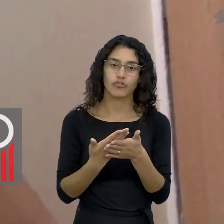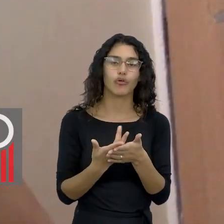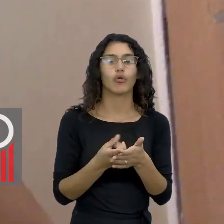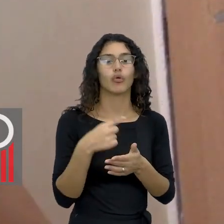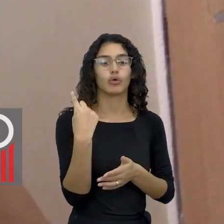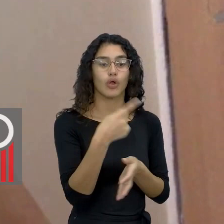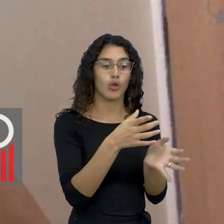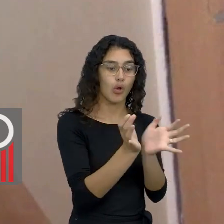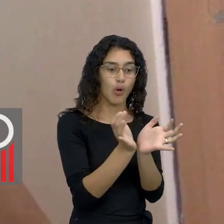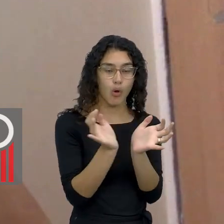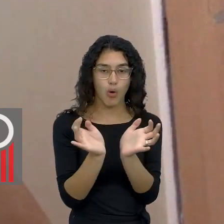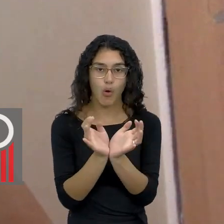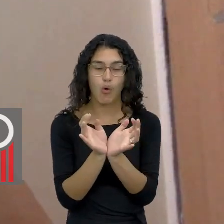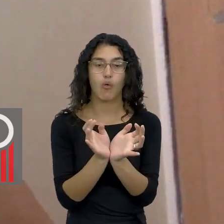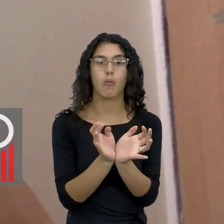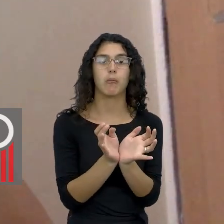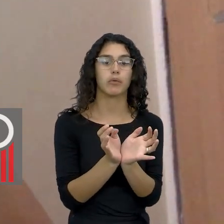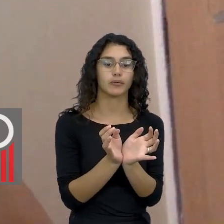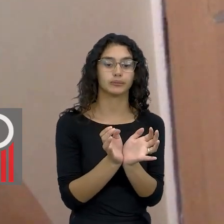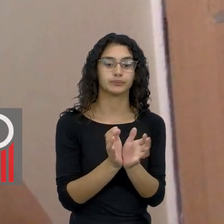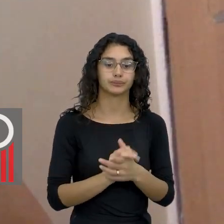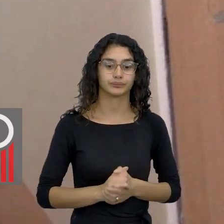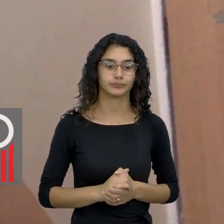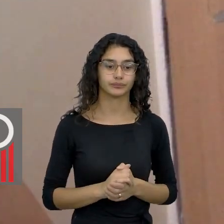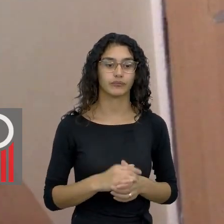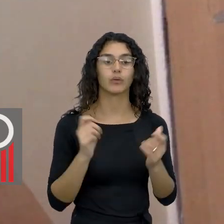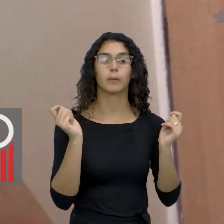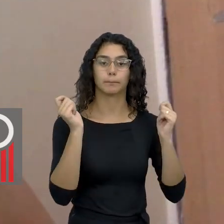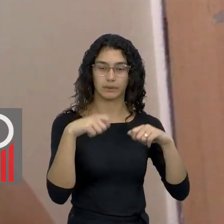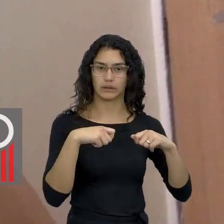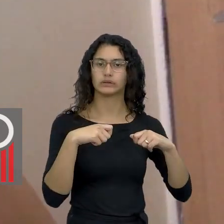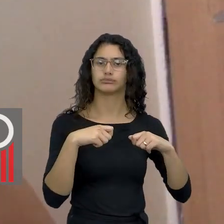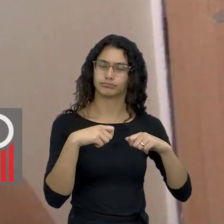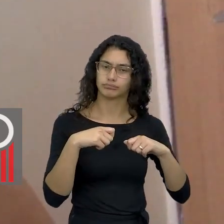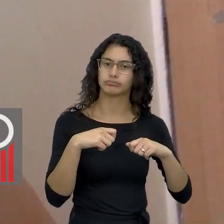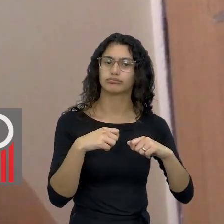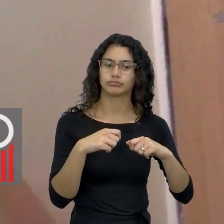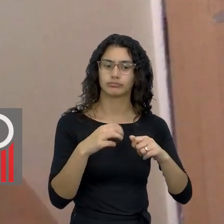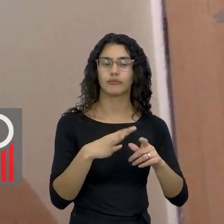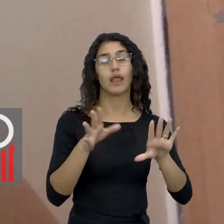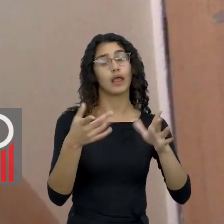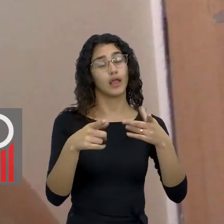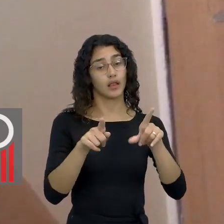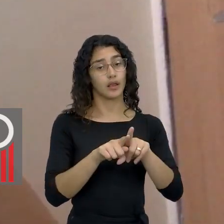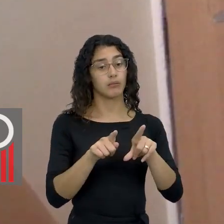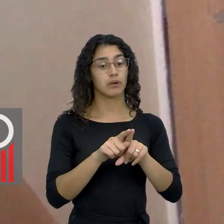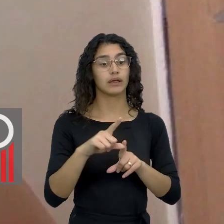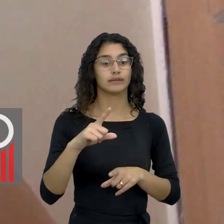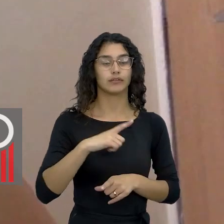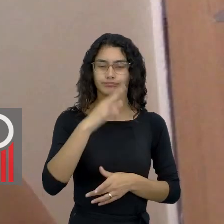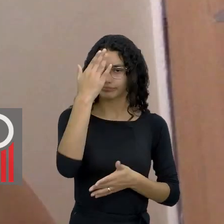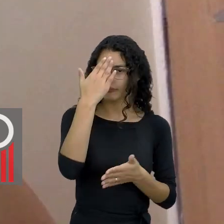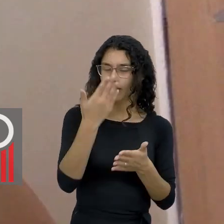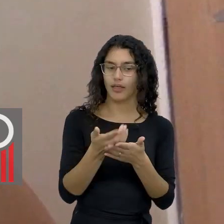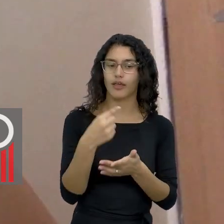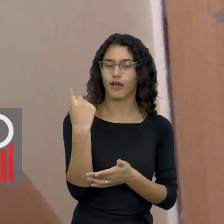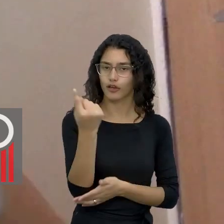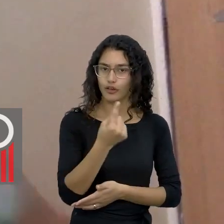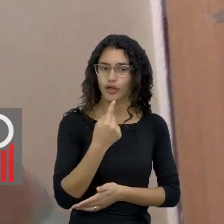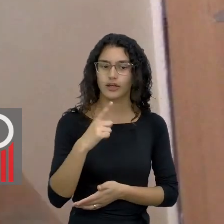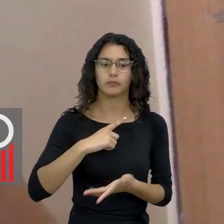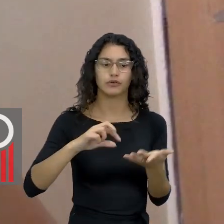o nosso grupo, ele é muito competente, e também tenho certeza que nós